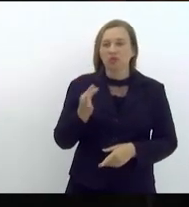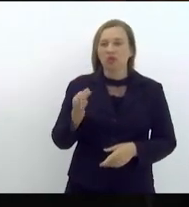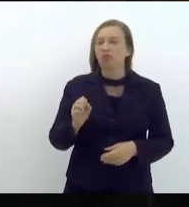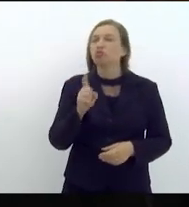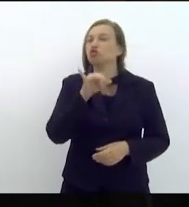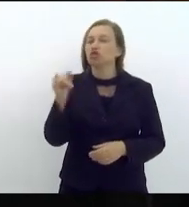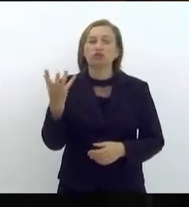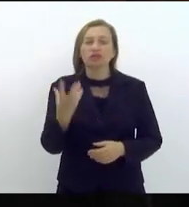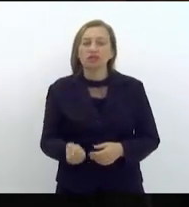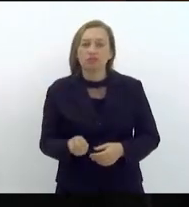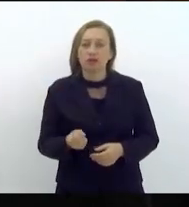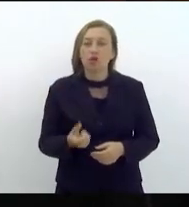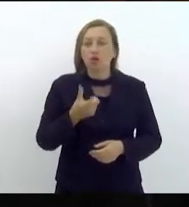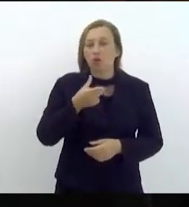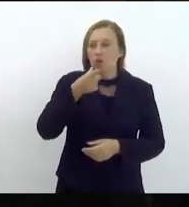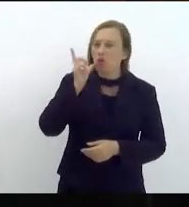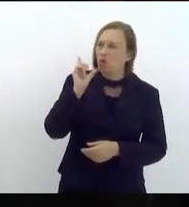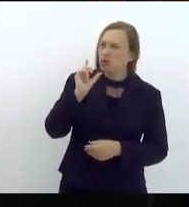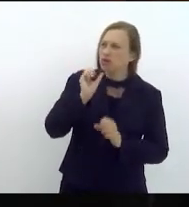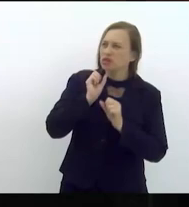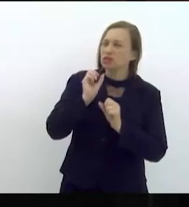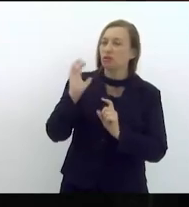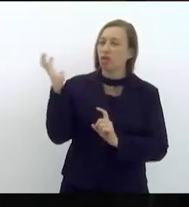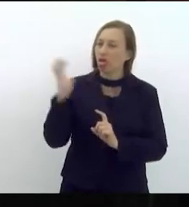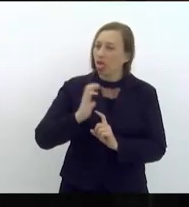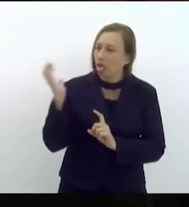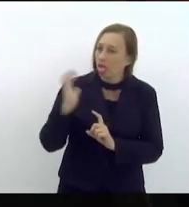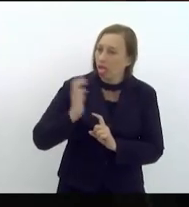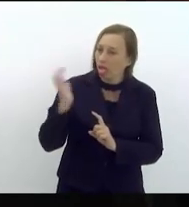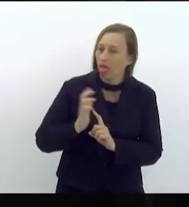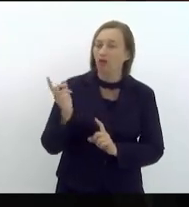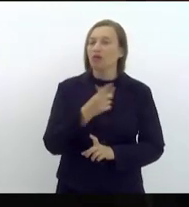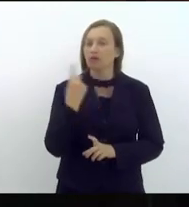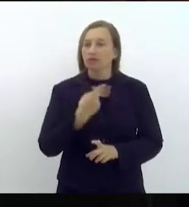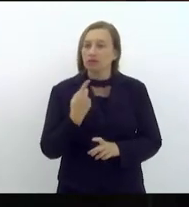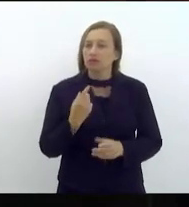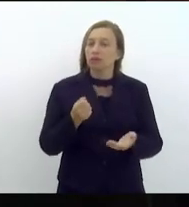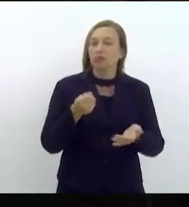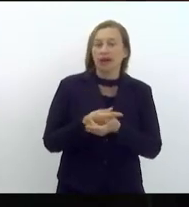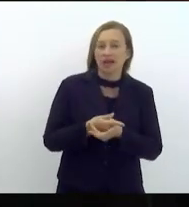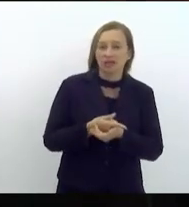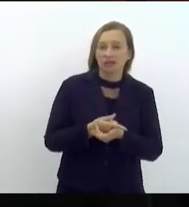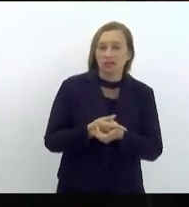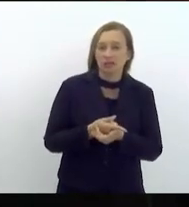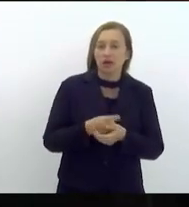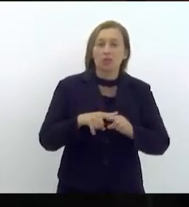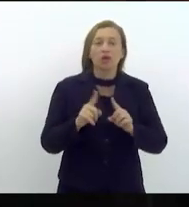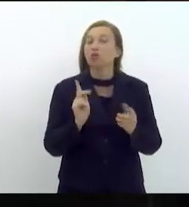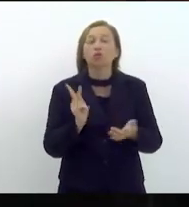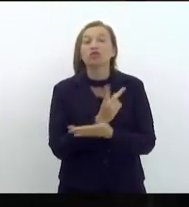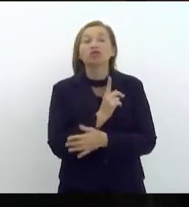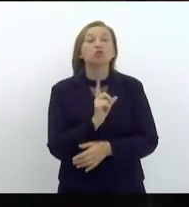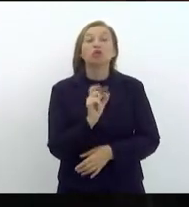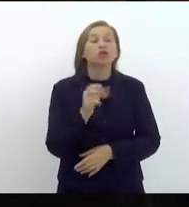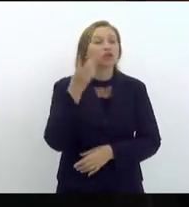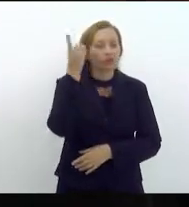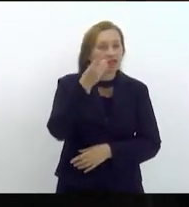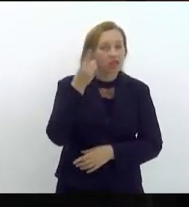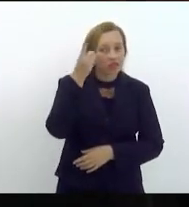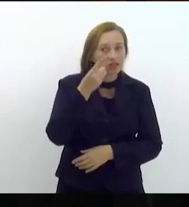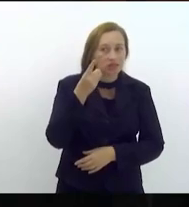receber aí ontem depois de muita pressão Nossa foi feito um pagamento Mas aí o que que aconteceu Deputado